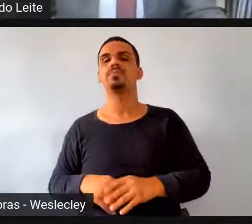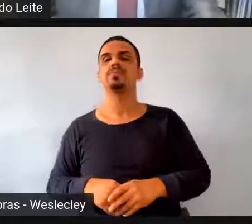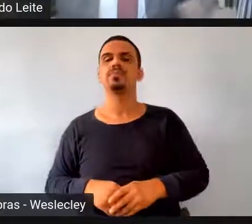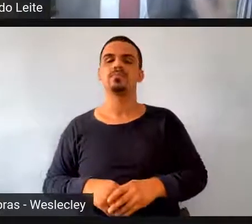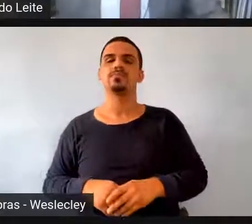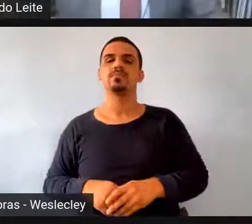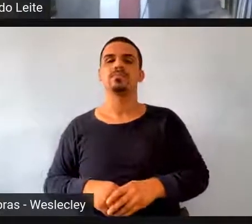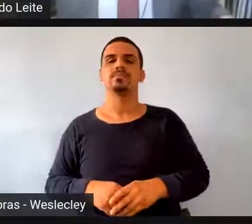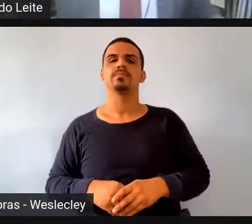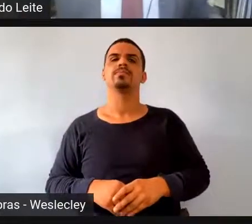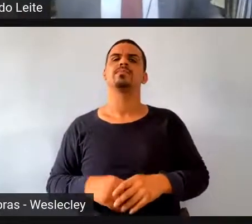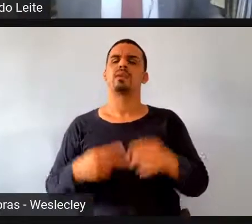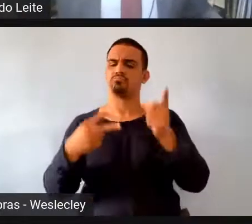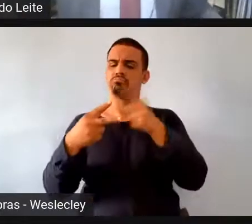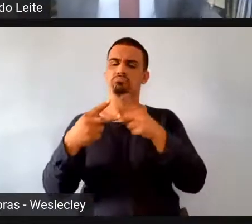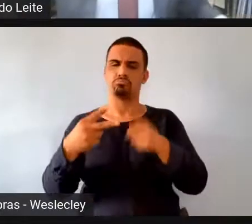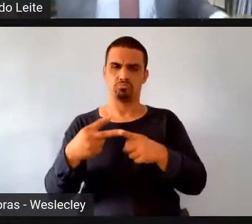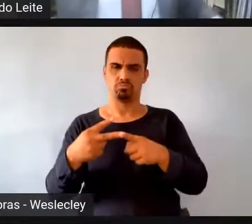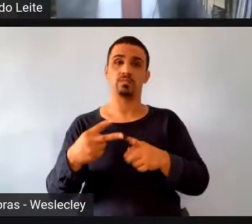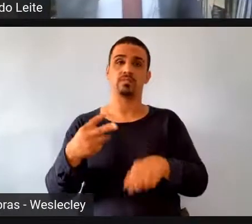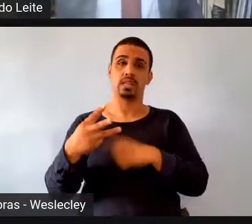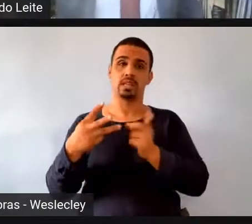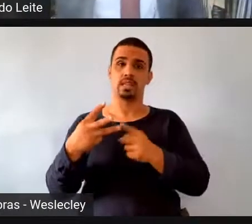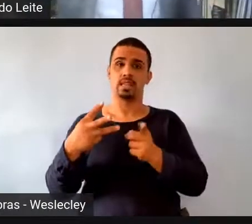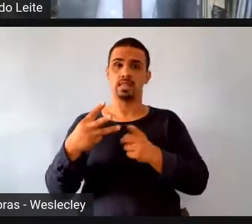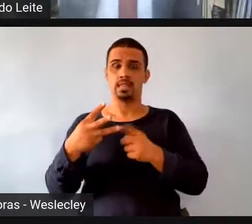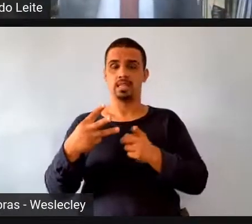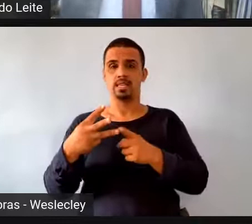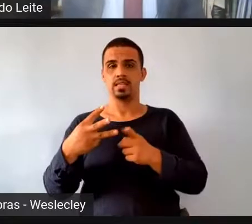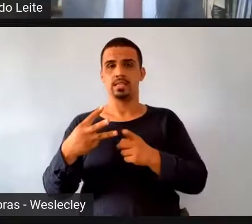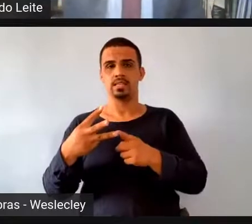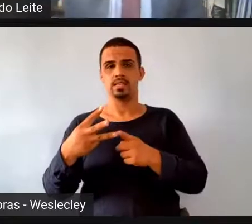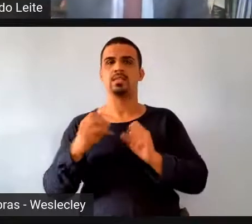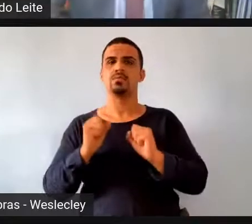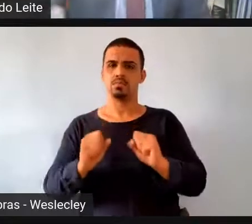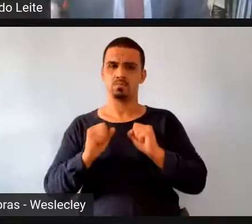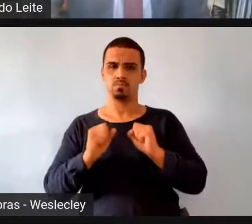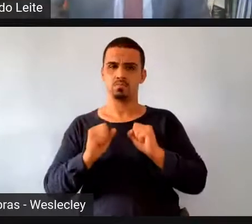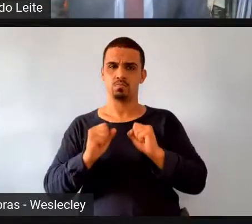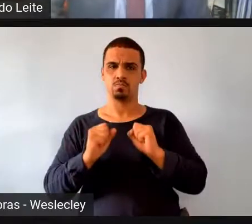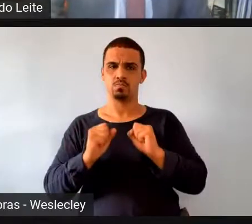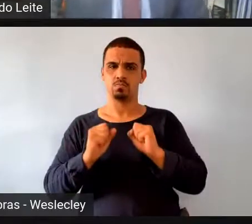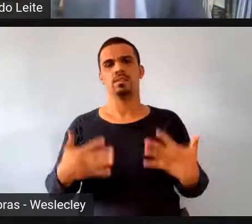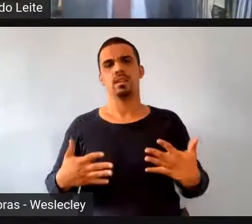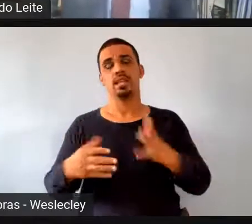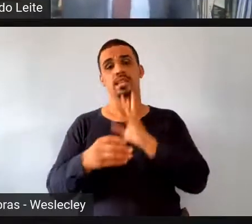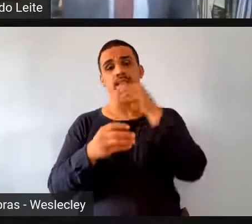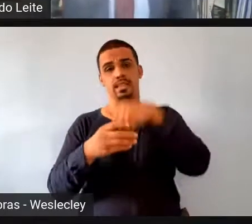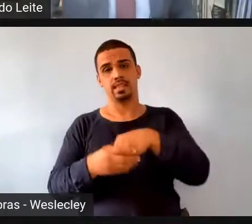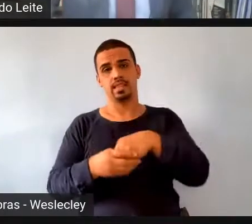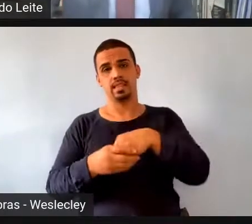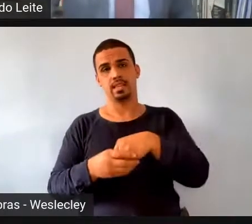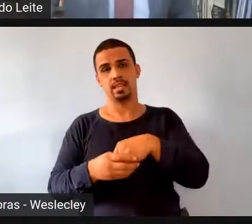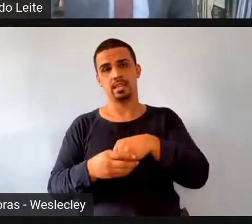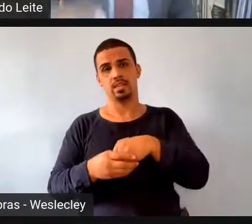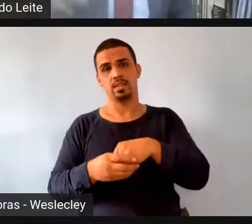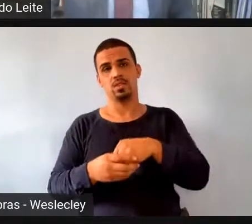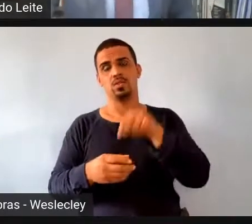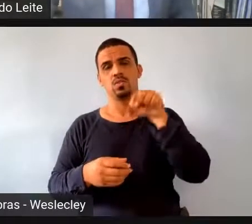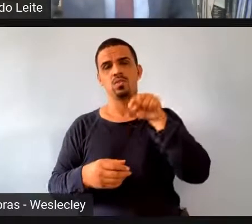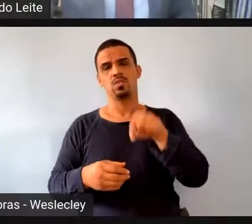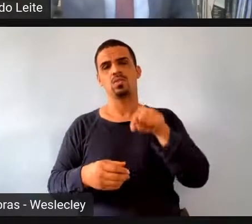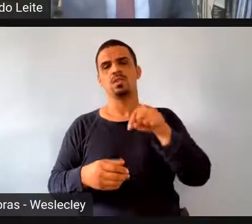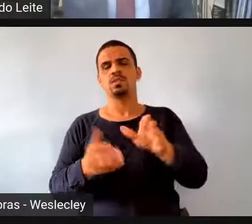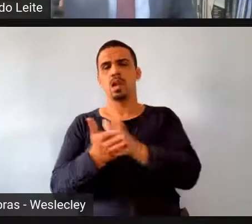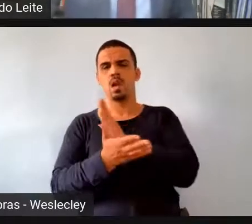Bom, são essas duas questões. Há uma terceira ainda, e os dois também podem abordar, é que dentro dessas formas, nós abordamos